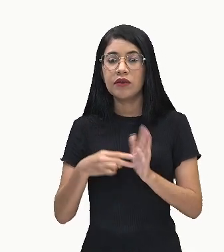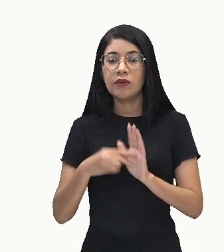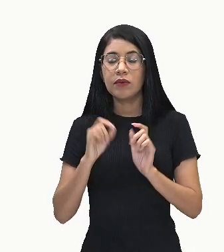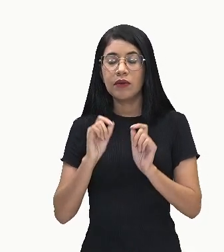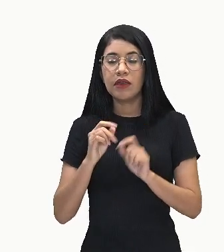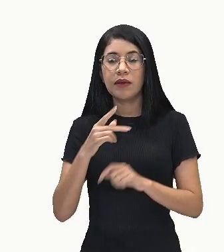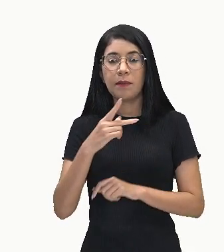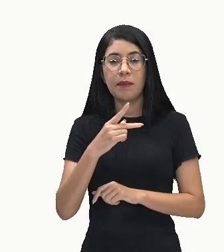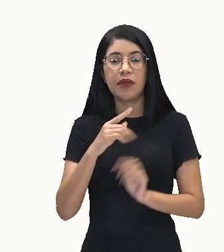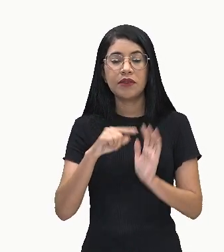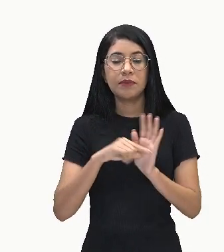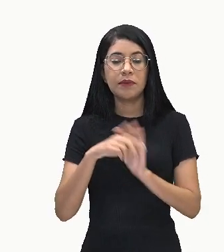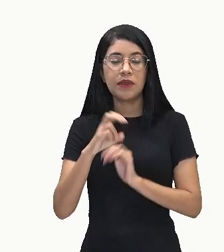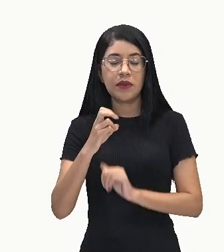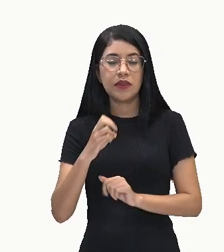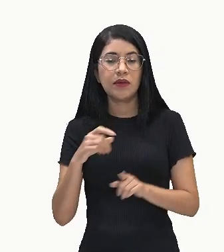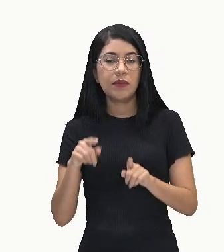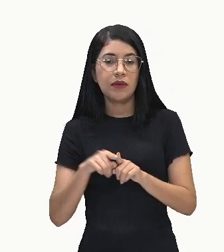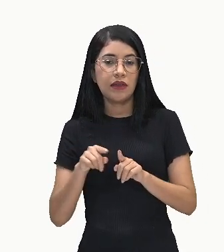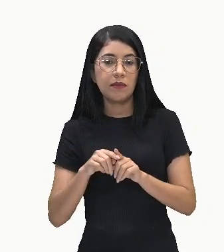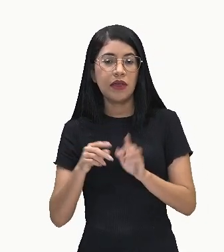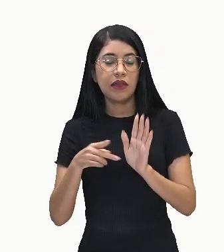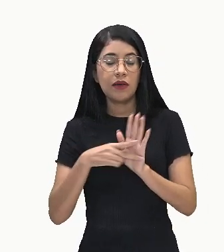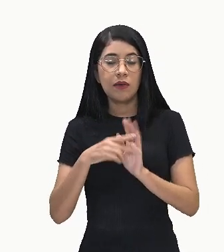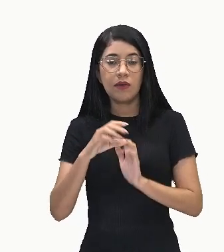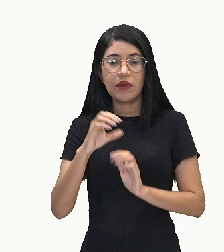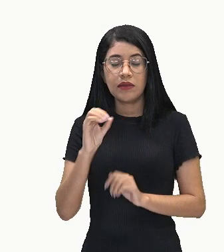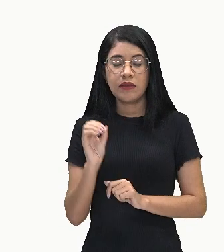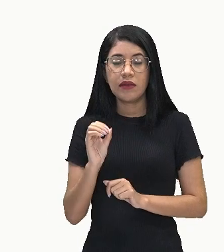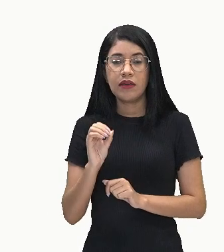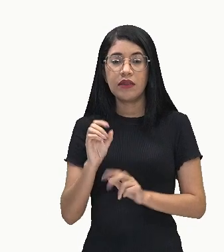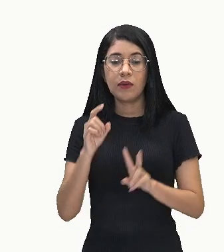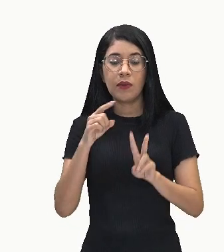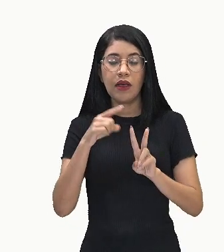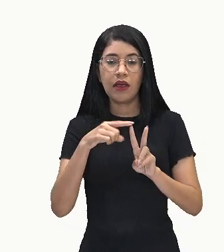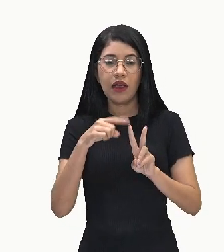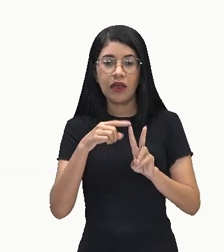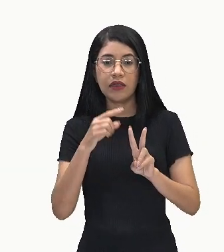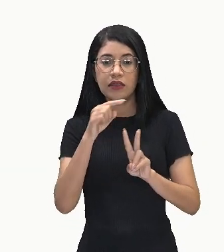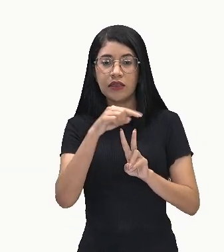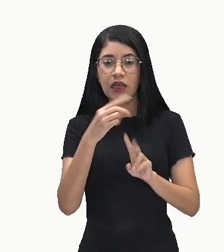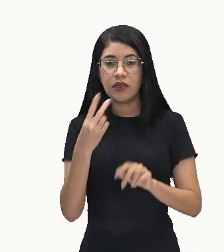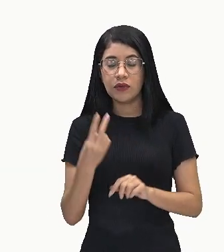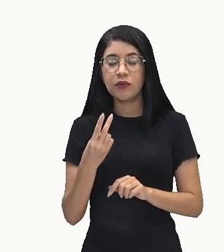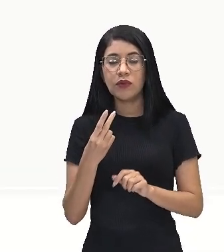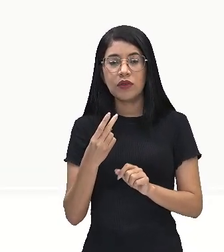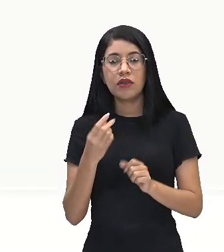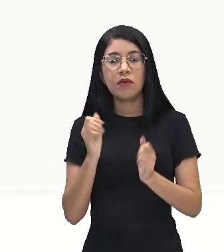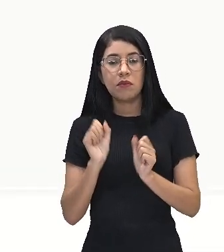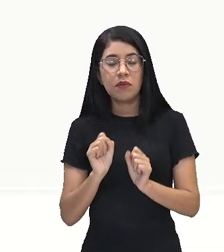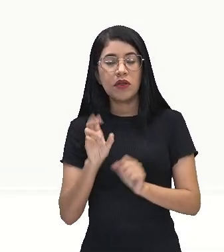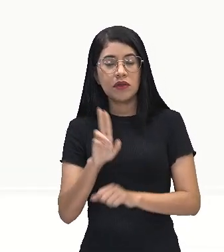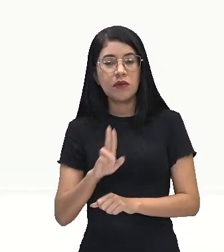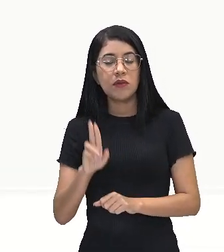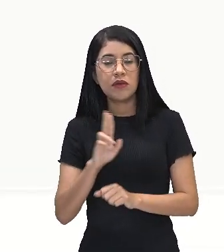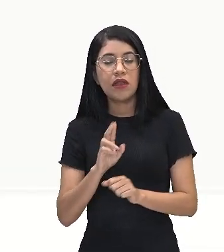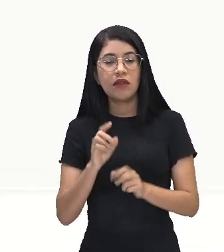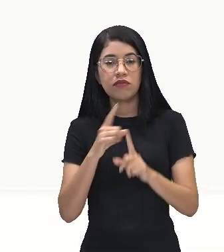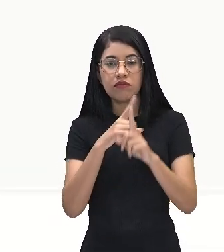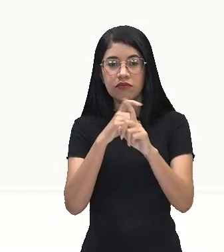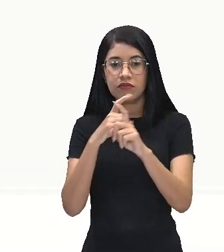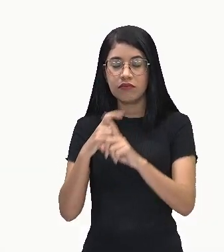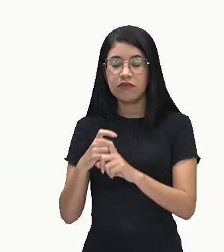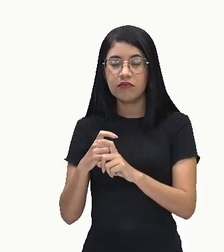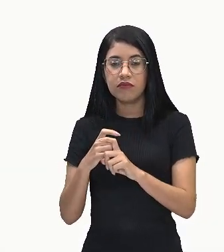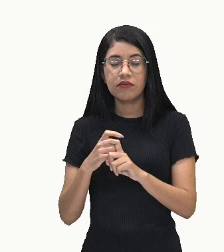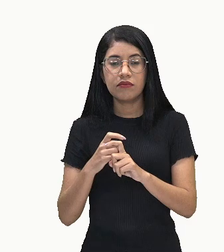5 também é igual a 0. Significa dizer que as tuas duas raízes, né, satisfazem a condição do nosso polinômio. Né?